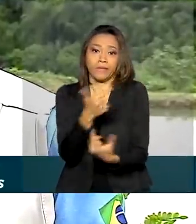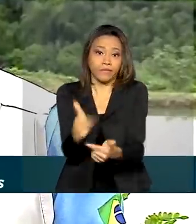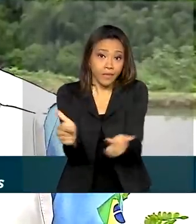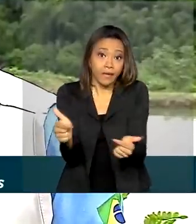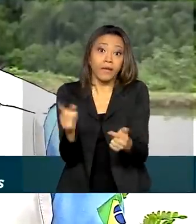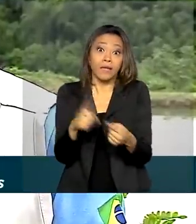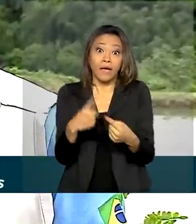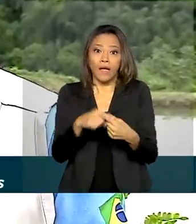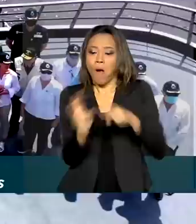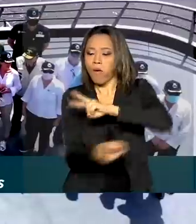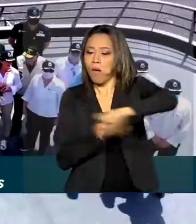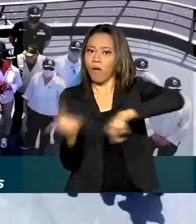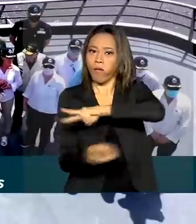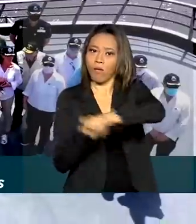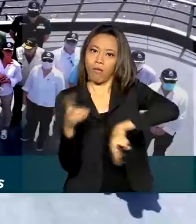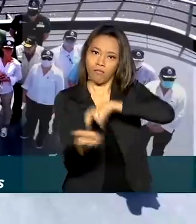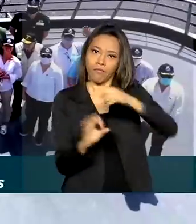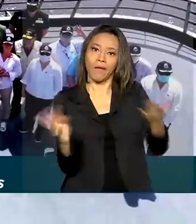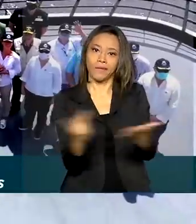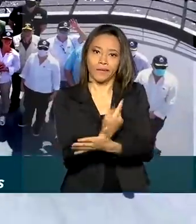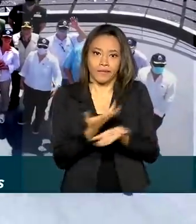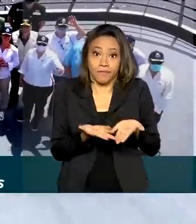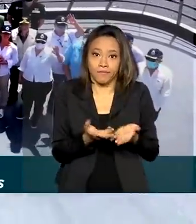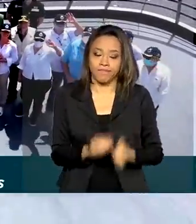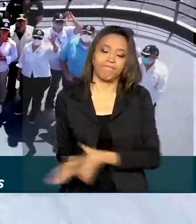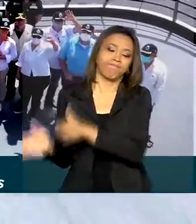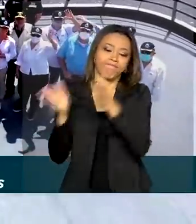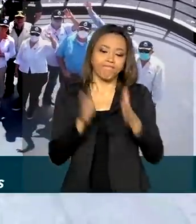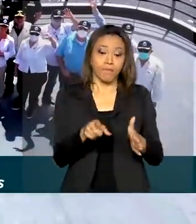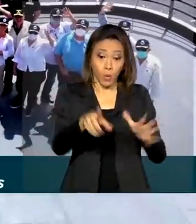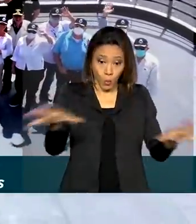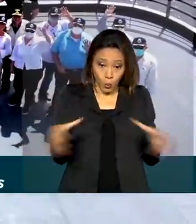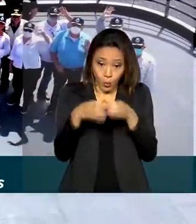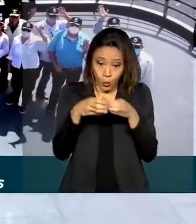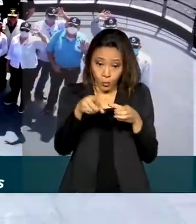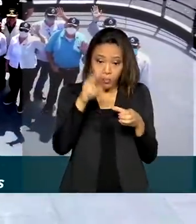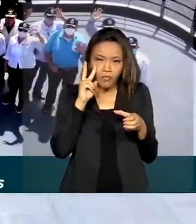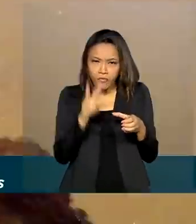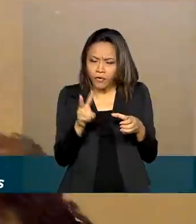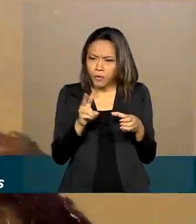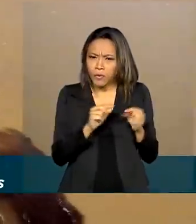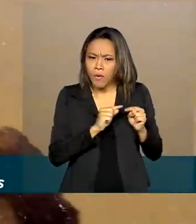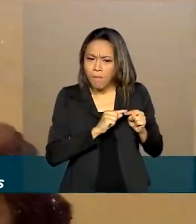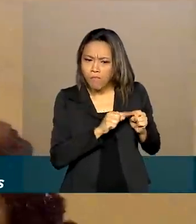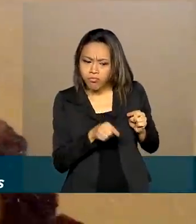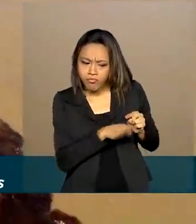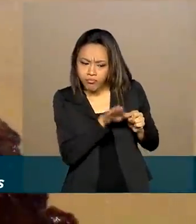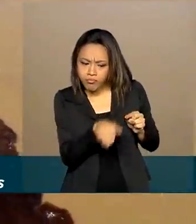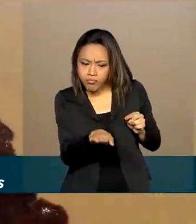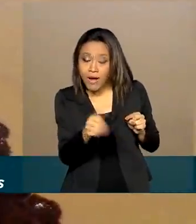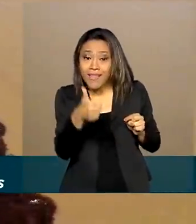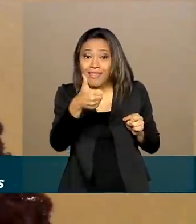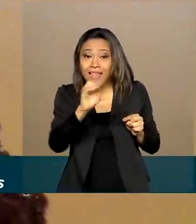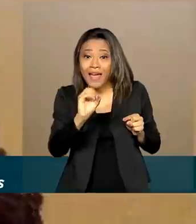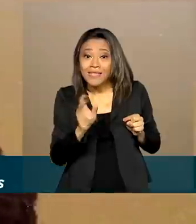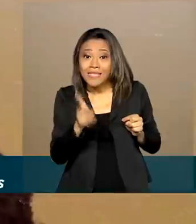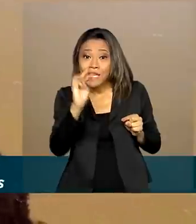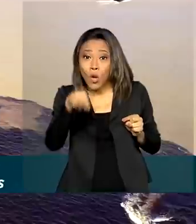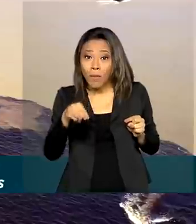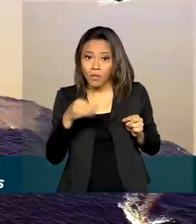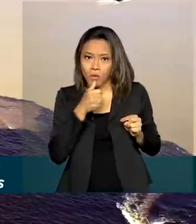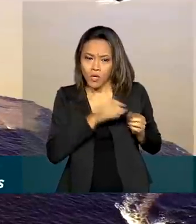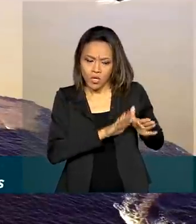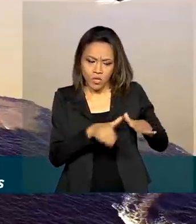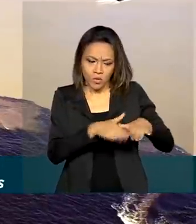uma exploração predatória da região. A comitiva também viu de perto parte dos 10 quilômetros das águas escuras e transparentes do Rio